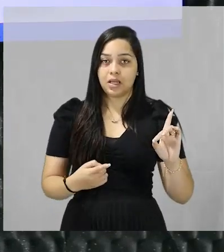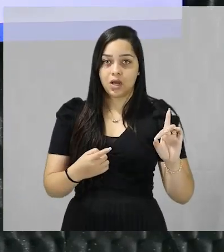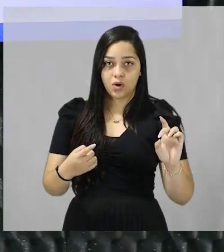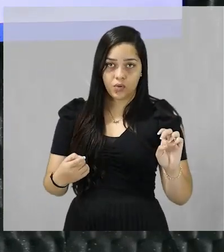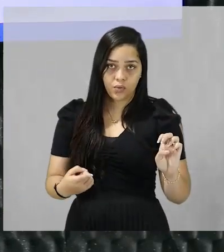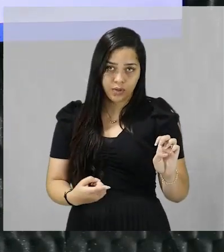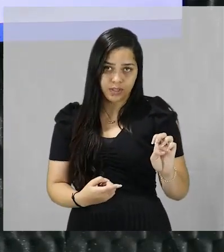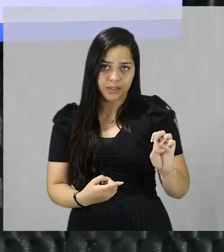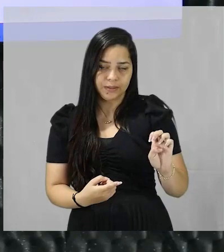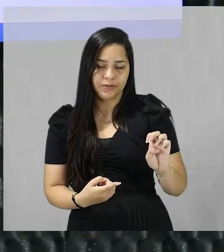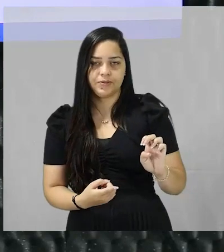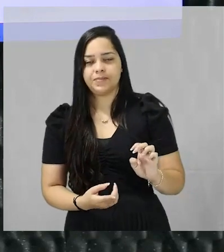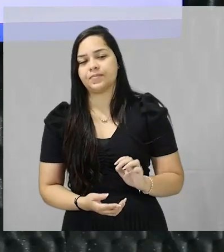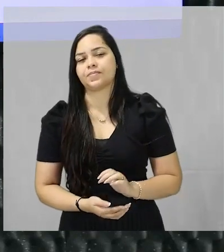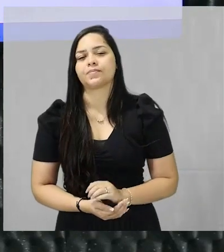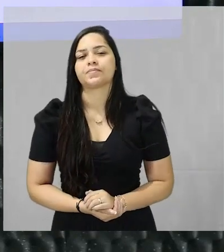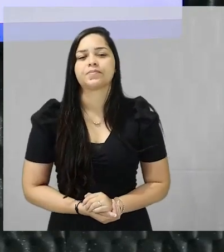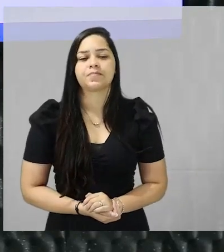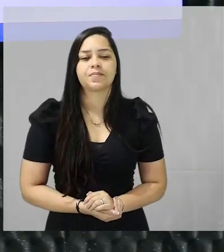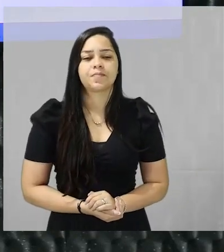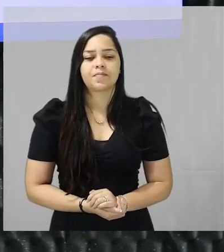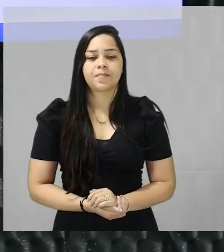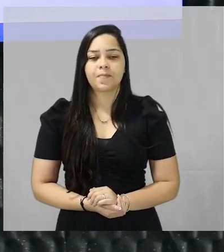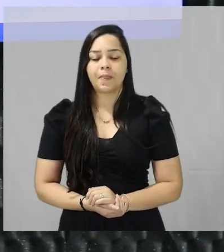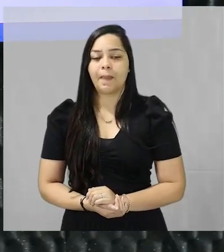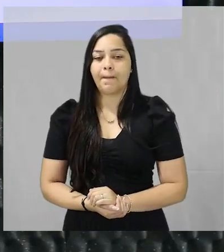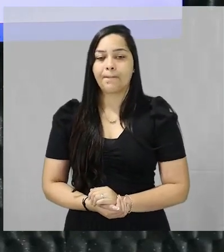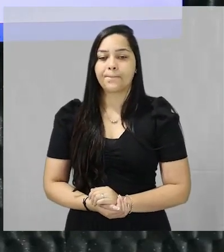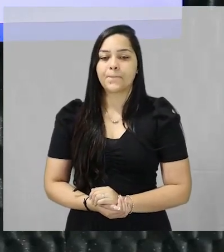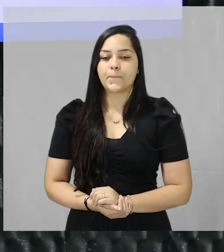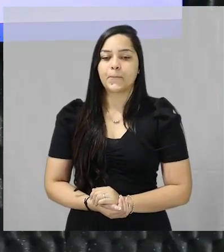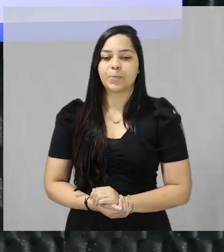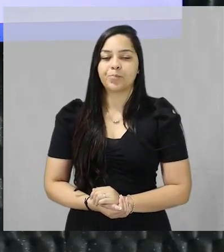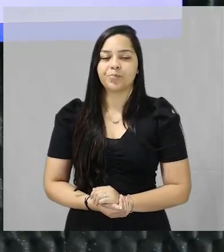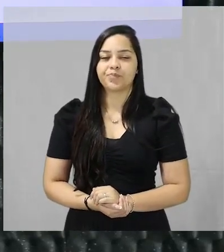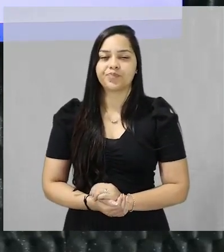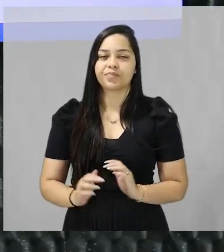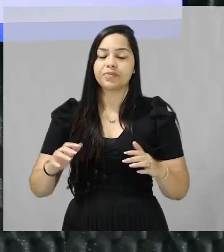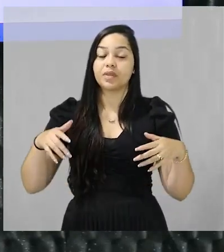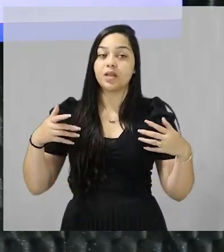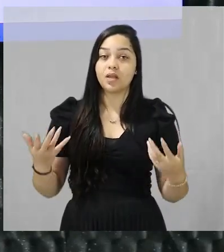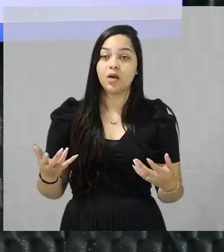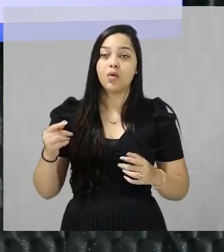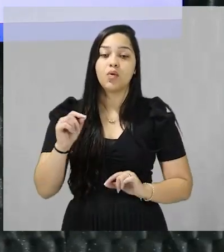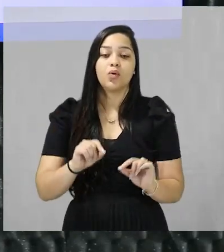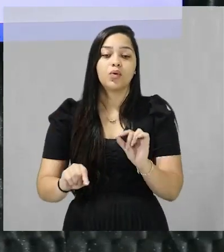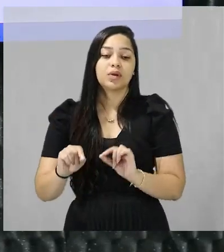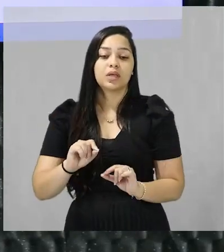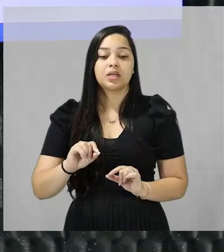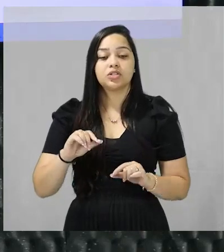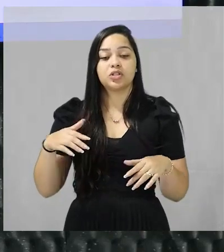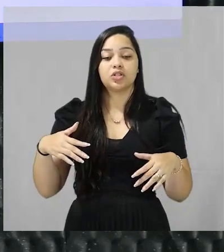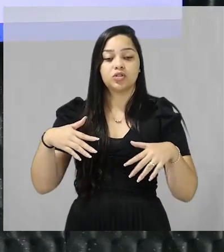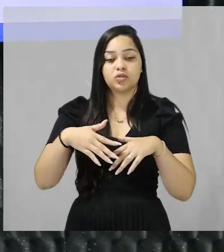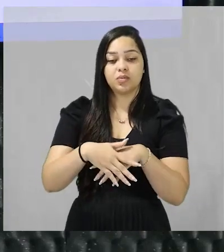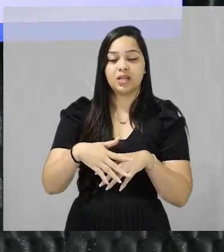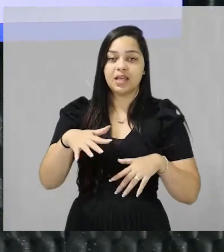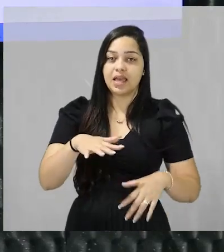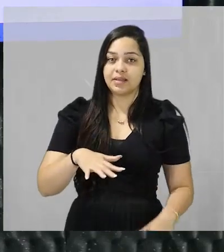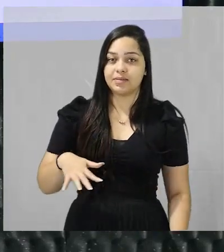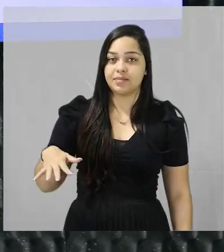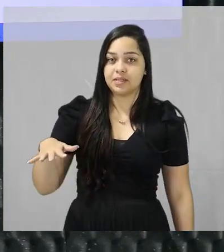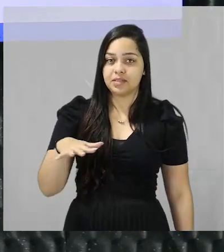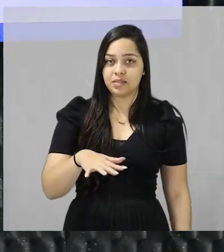posição e geométrica. Tá bom? Turminha, então, está falando de isomeria